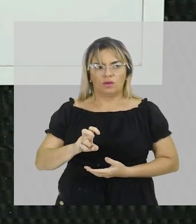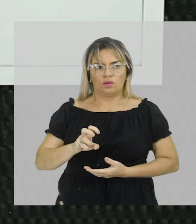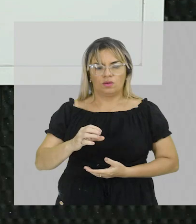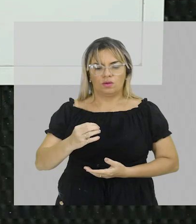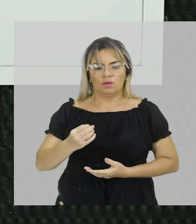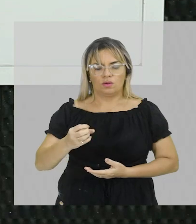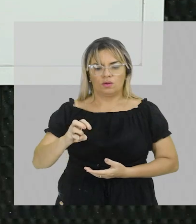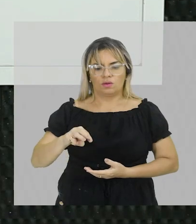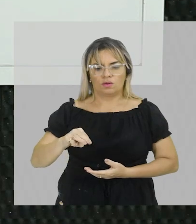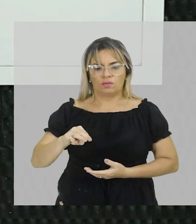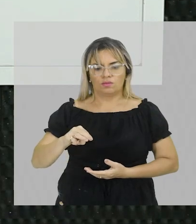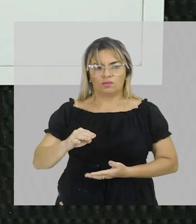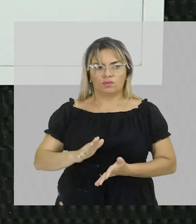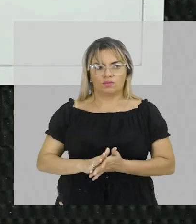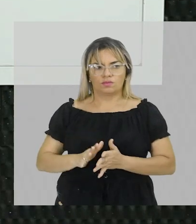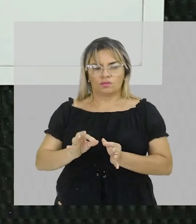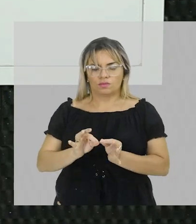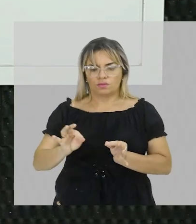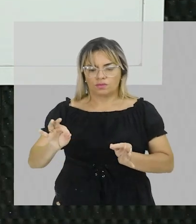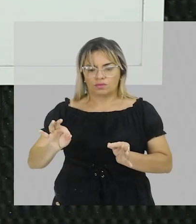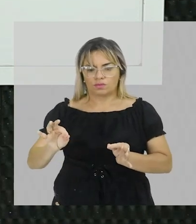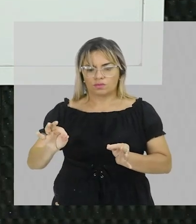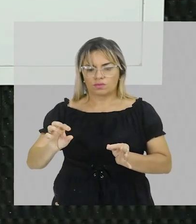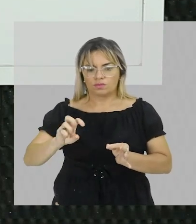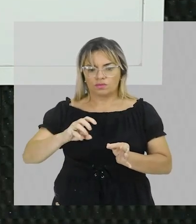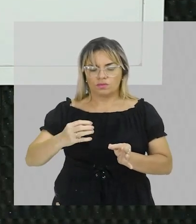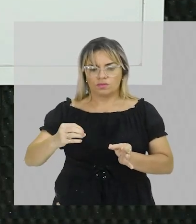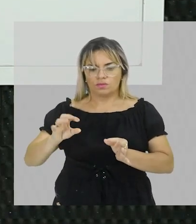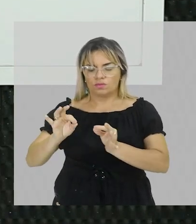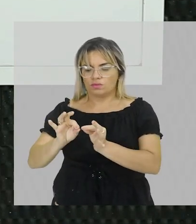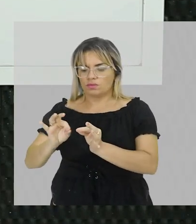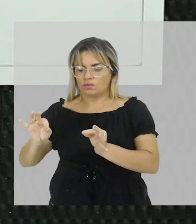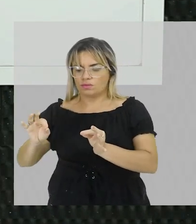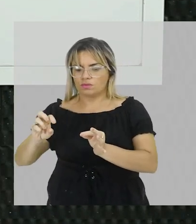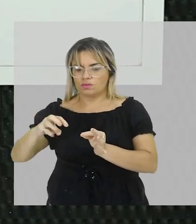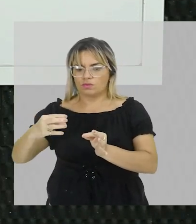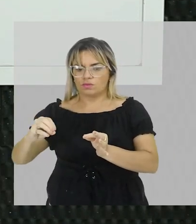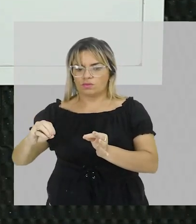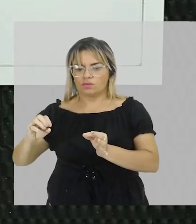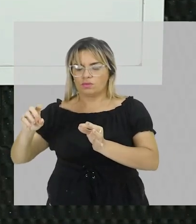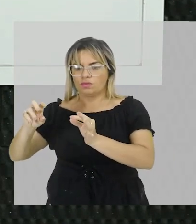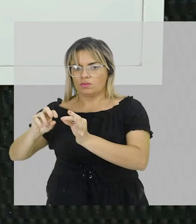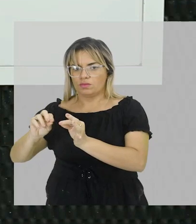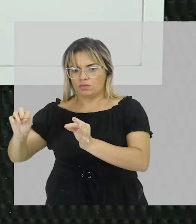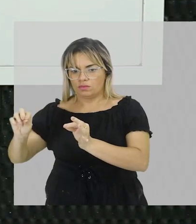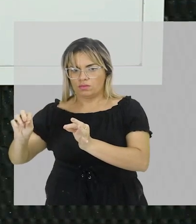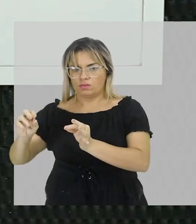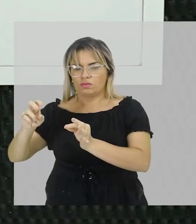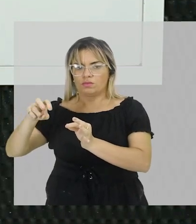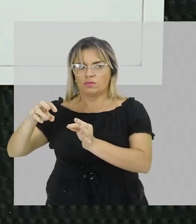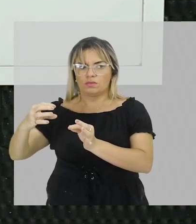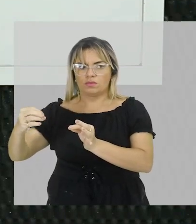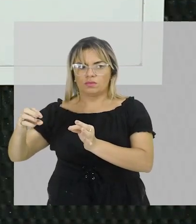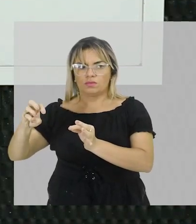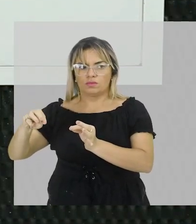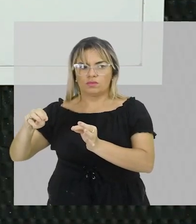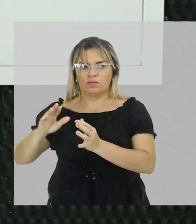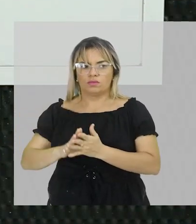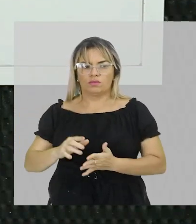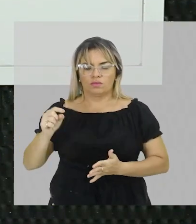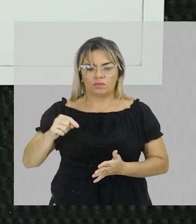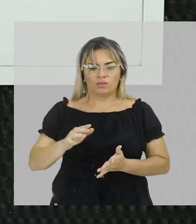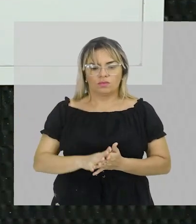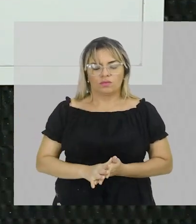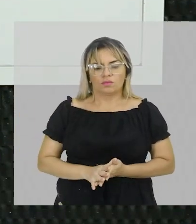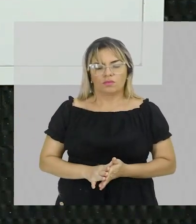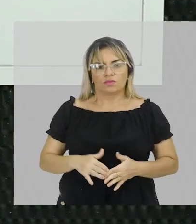ó, cada distância entre as torres é uma distância de 50 metros, inclusive do centro.